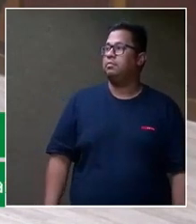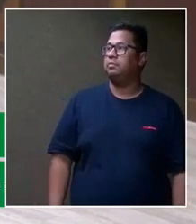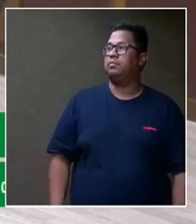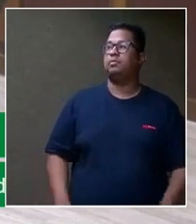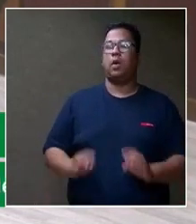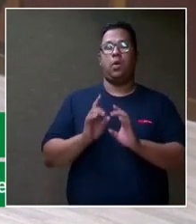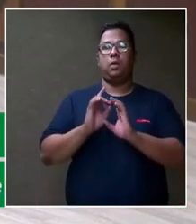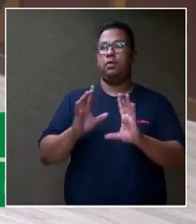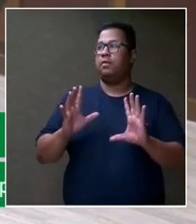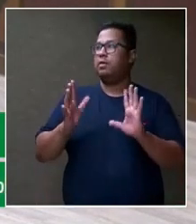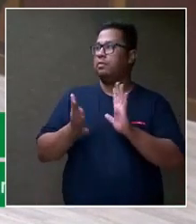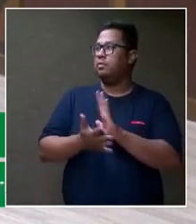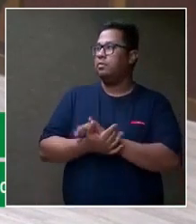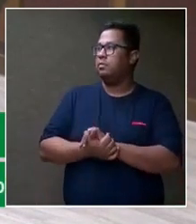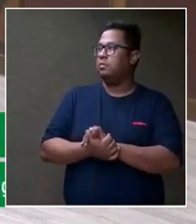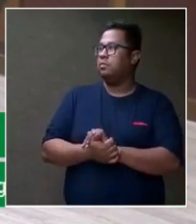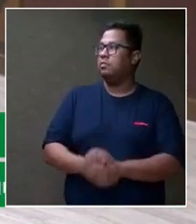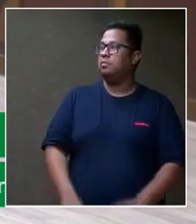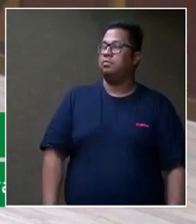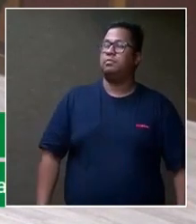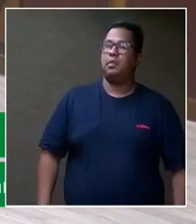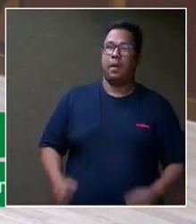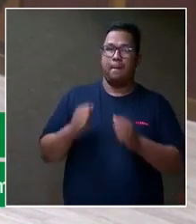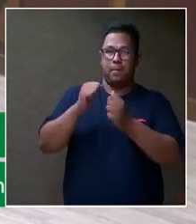à vontade. Excelência, eu gostaria de consignar assim,